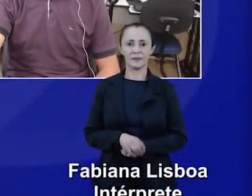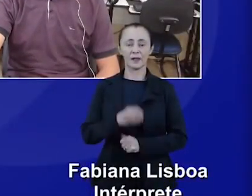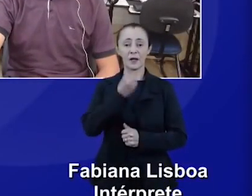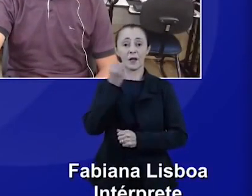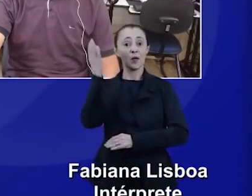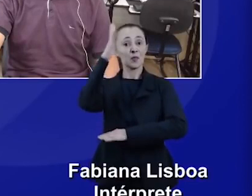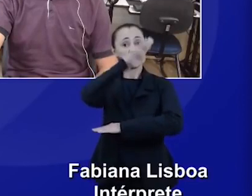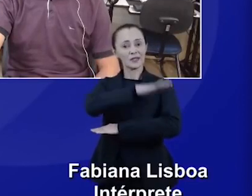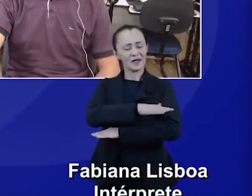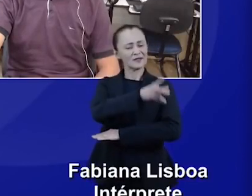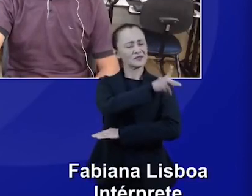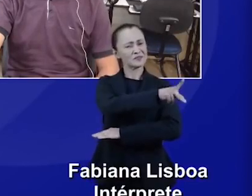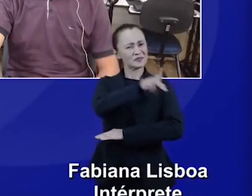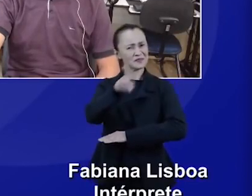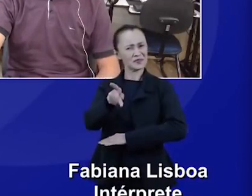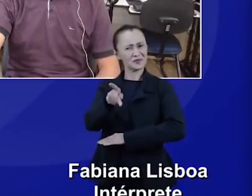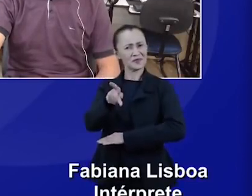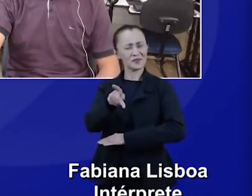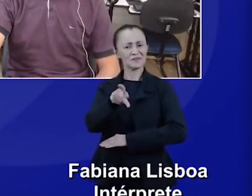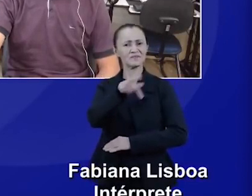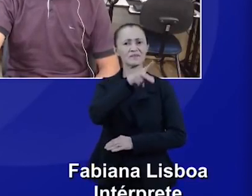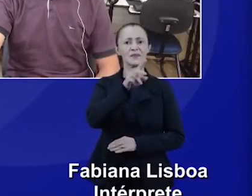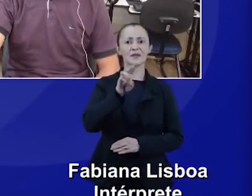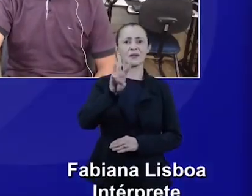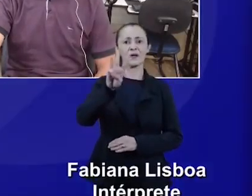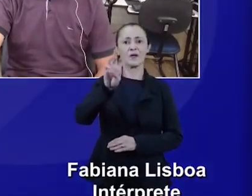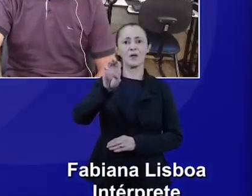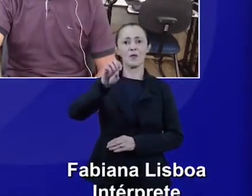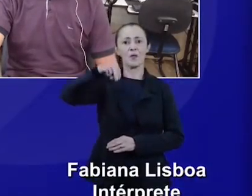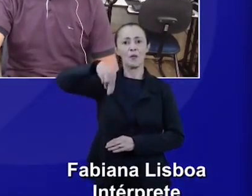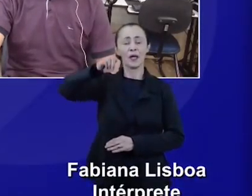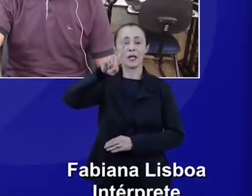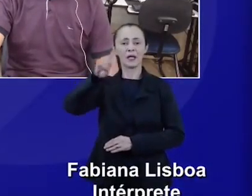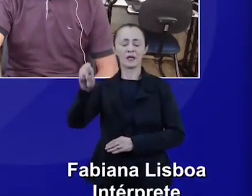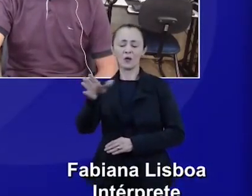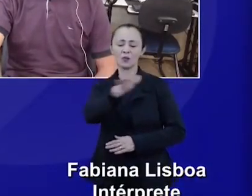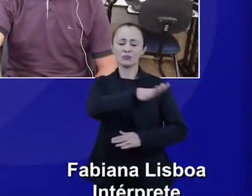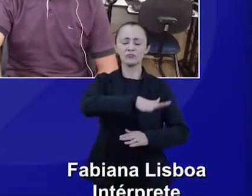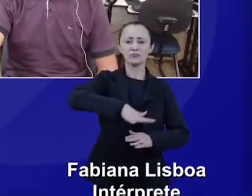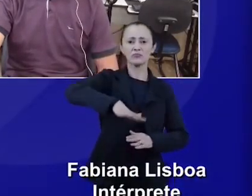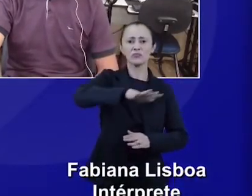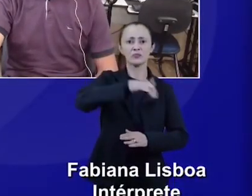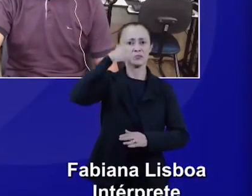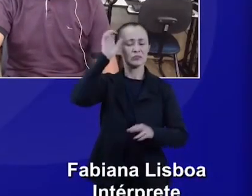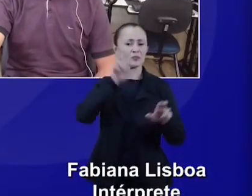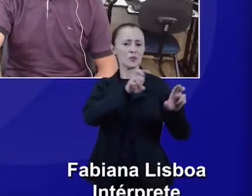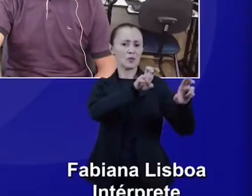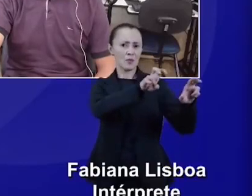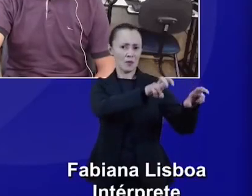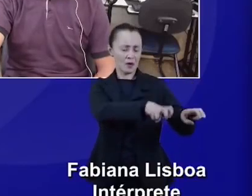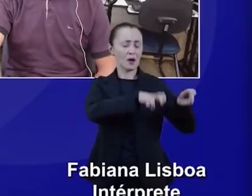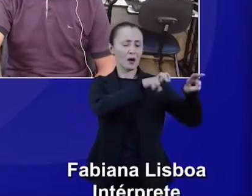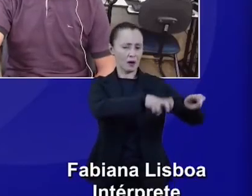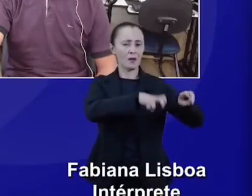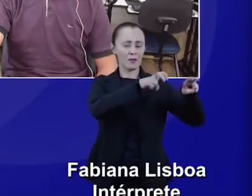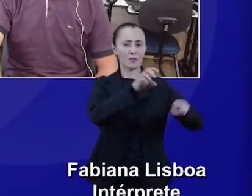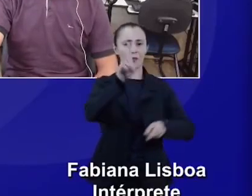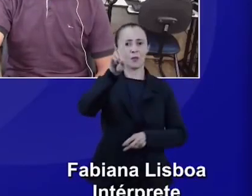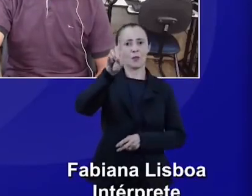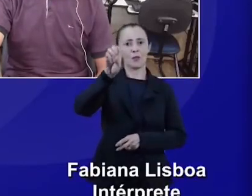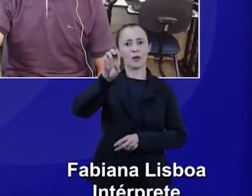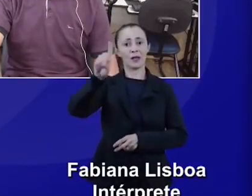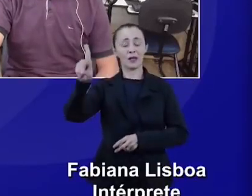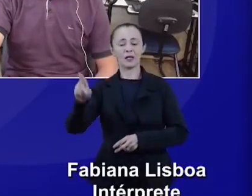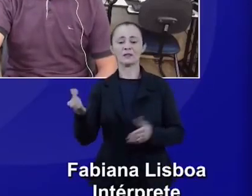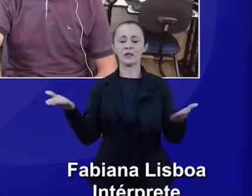Boa tarde, professores. Sou o professor Wendel Cedrão, sou da equipe do campo do setor da DED, Divisão de Educação e Diversidade.